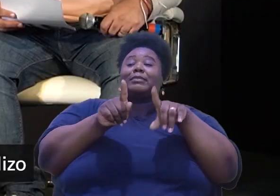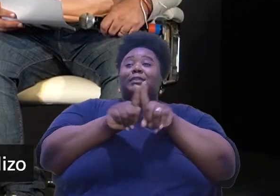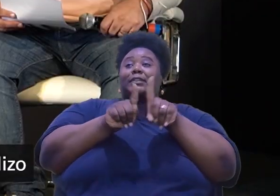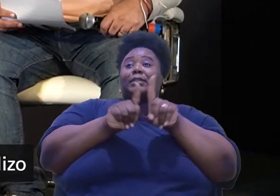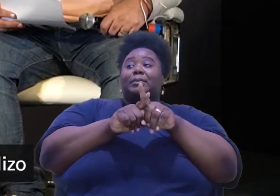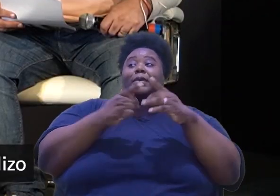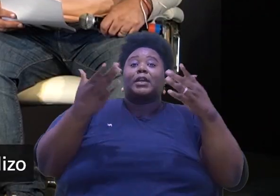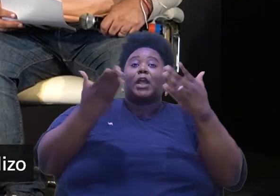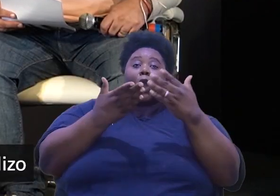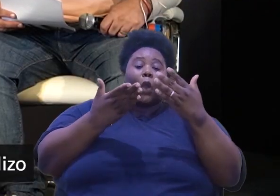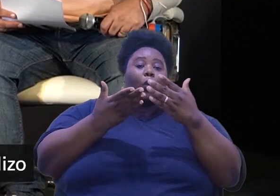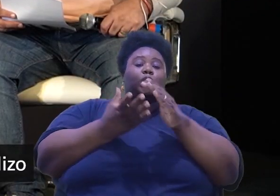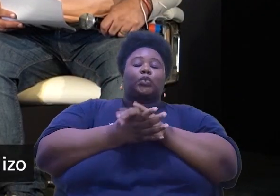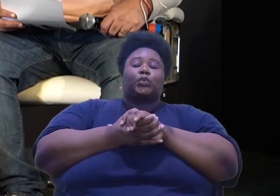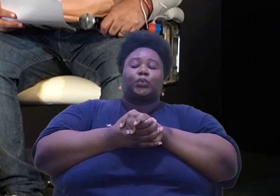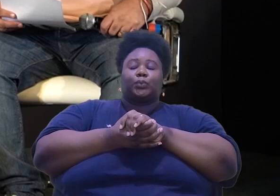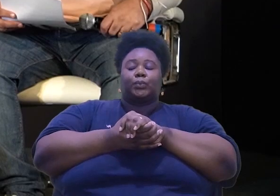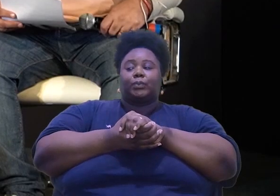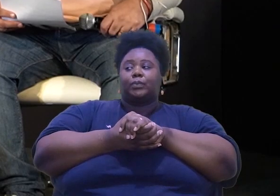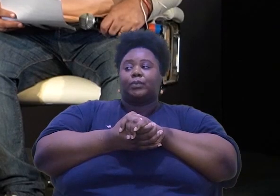já ficcionalizo